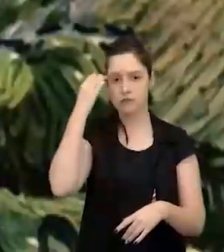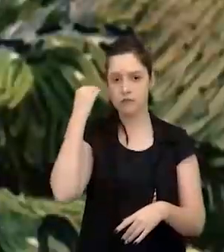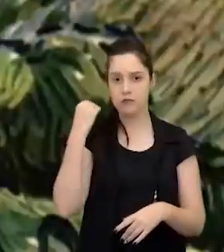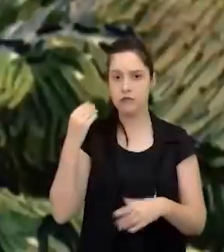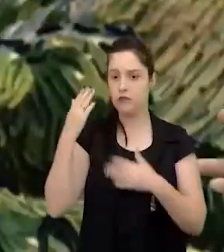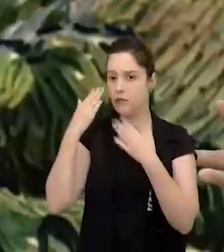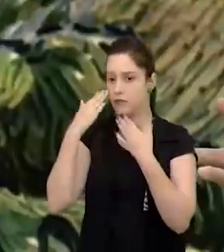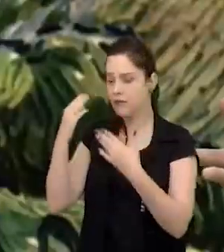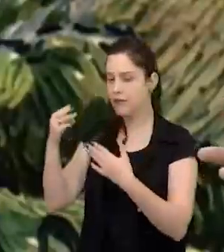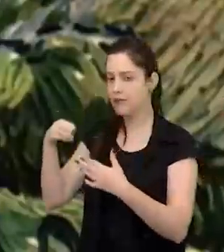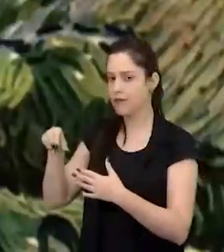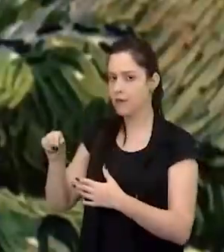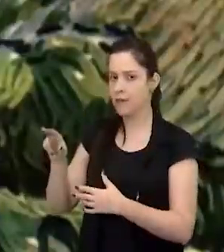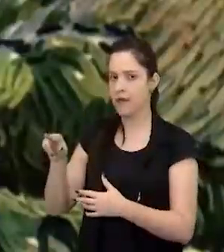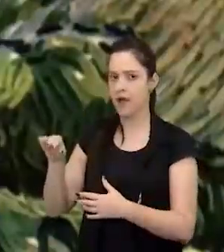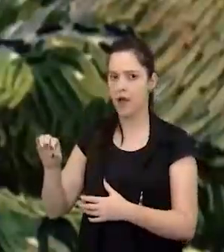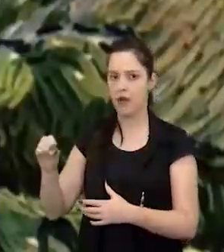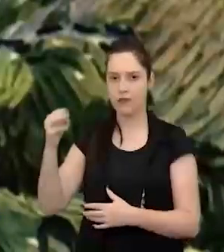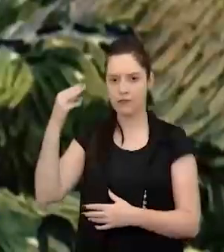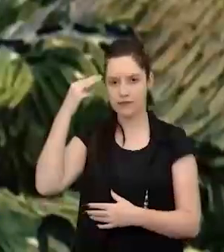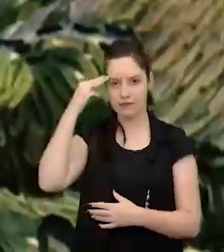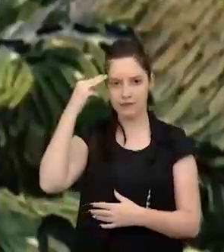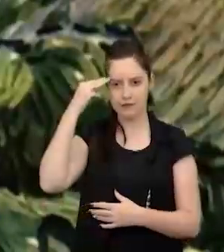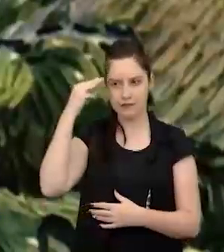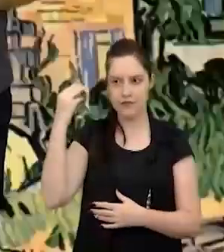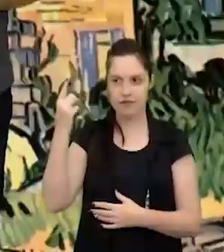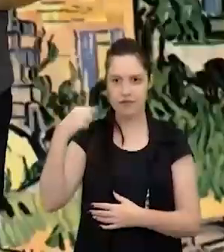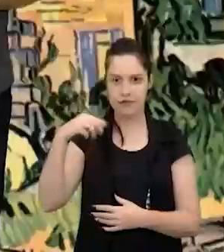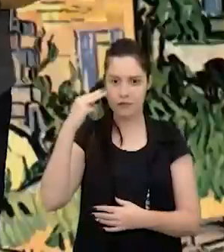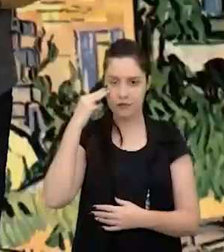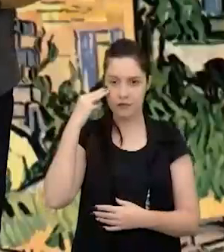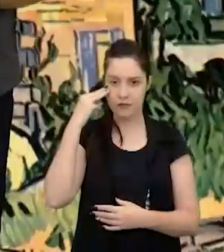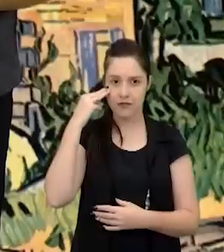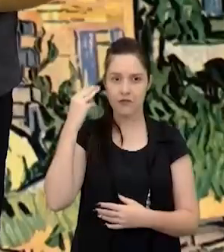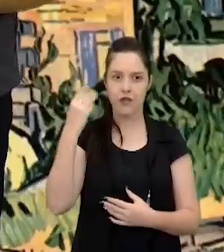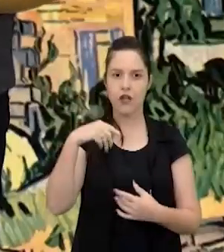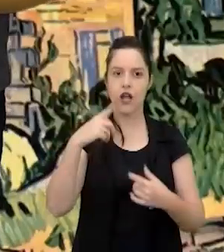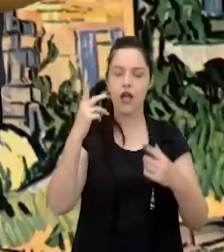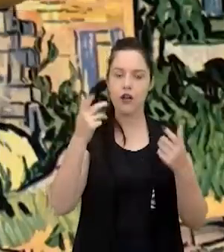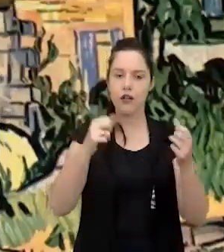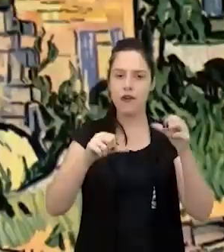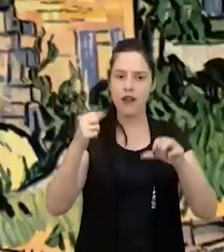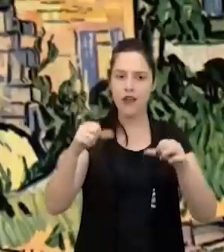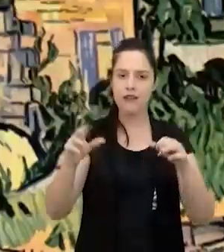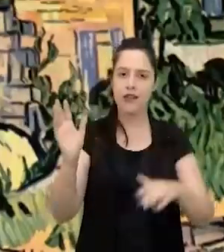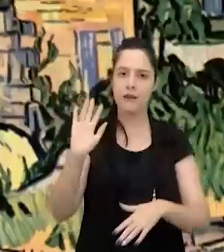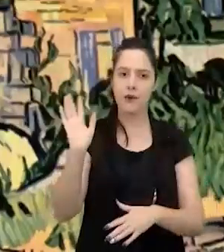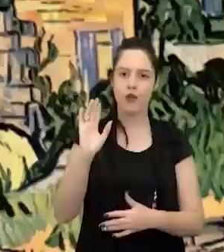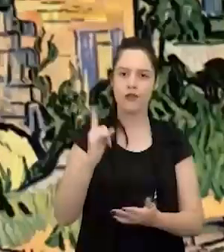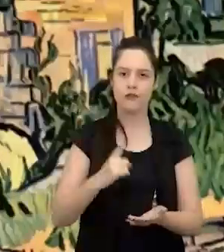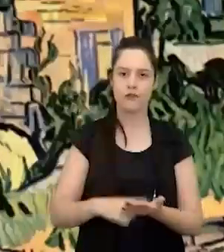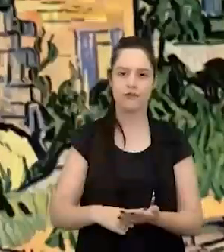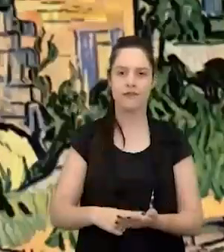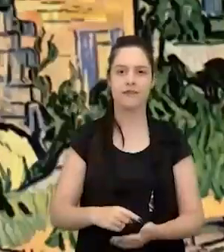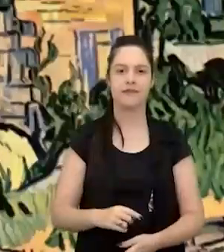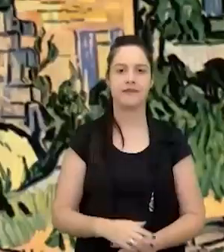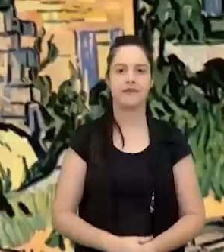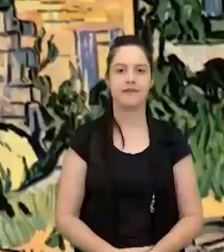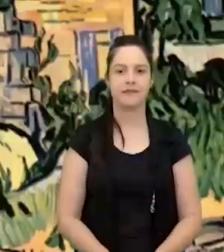pro Mauro. Agradeço eu. Muito obrigado. Obrigado vocês. Não se esqueçam de avaliar a nossa aula e até a próxima. Tchau, tchau.